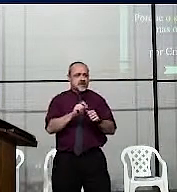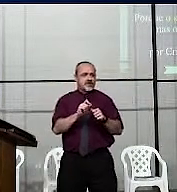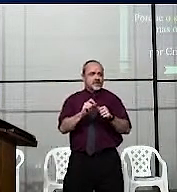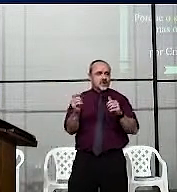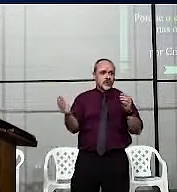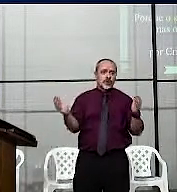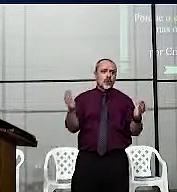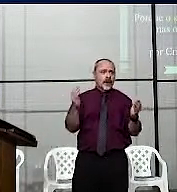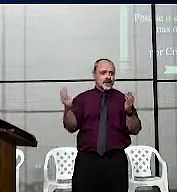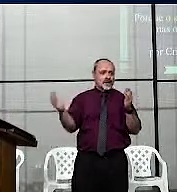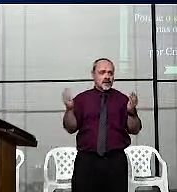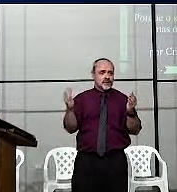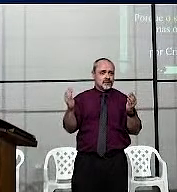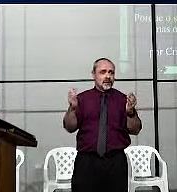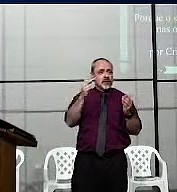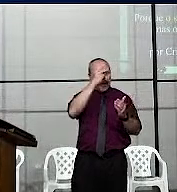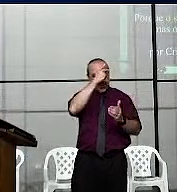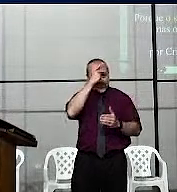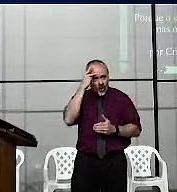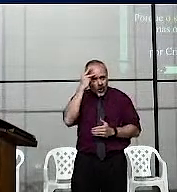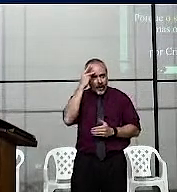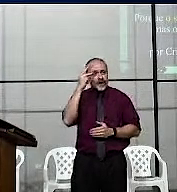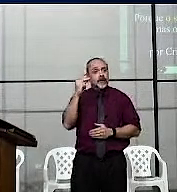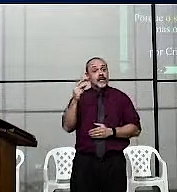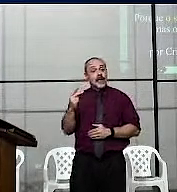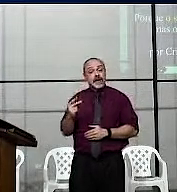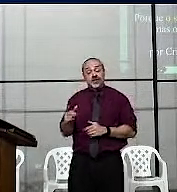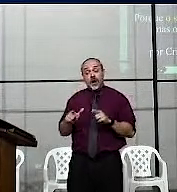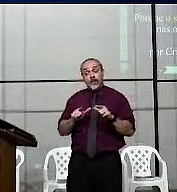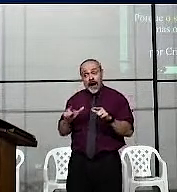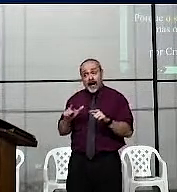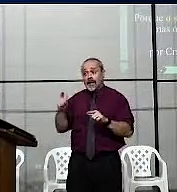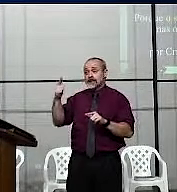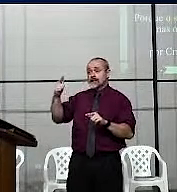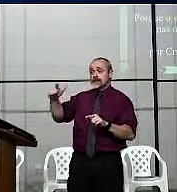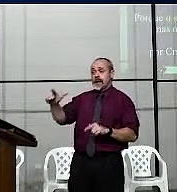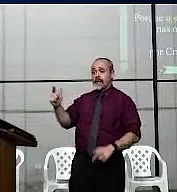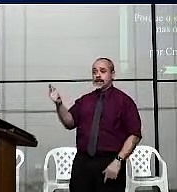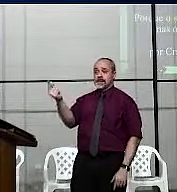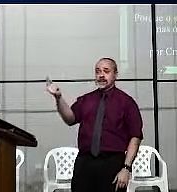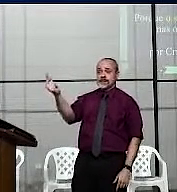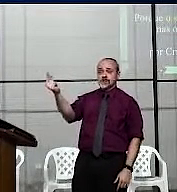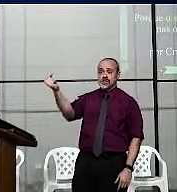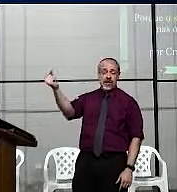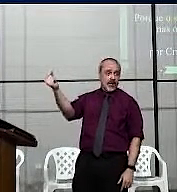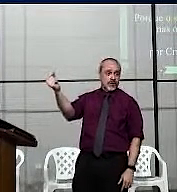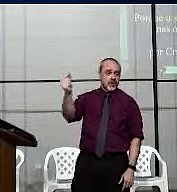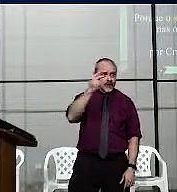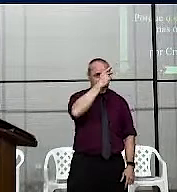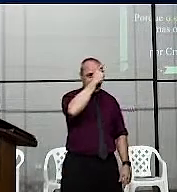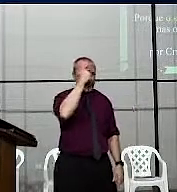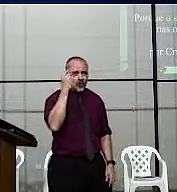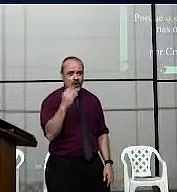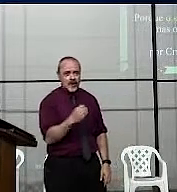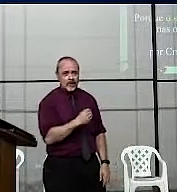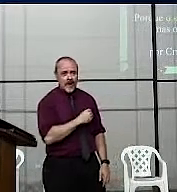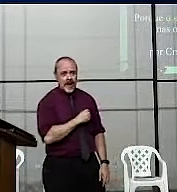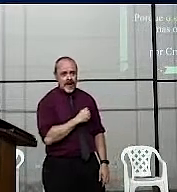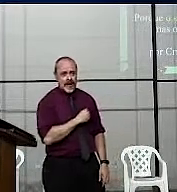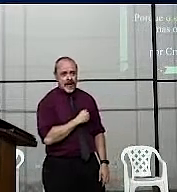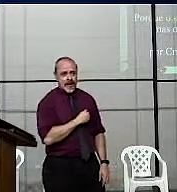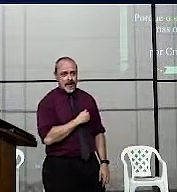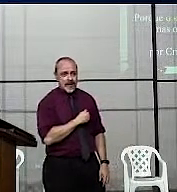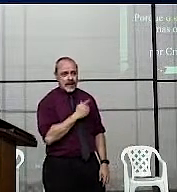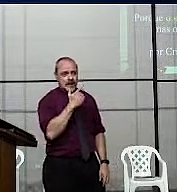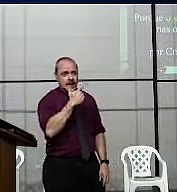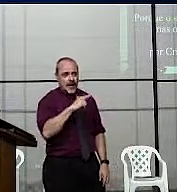Deus está fazendo uma comparação. A pessoa que trabalha ganha dinheiro. A pessoa que